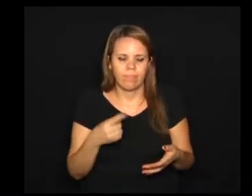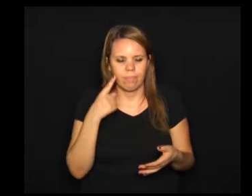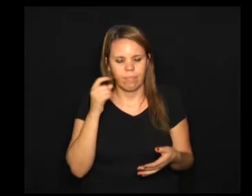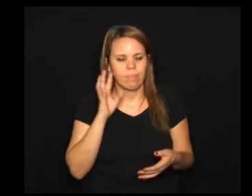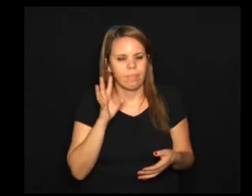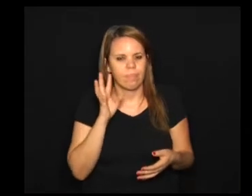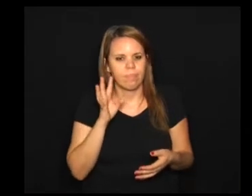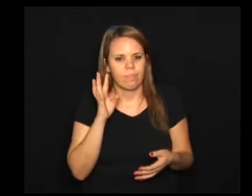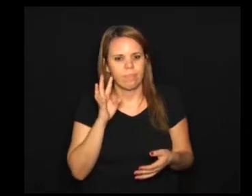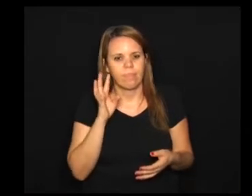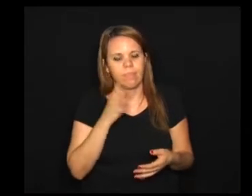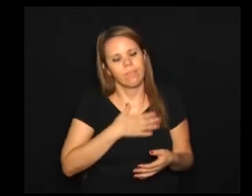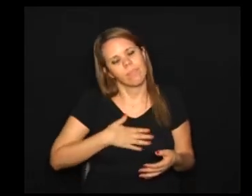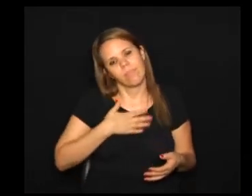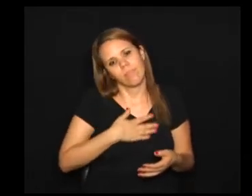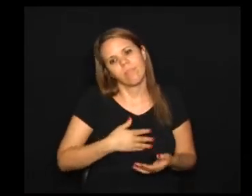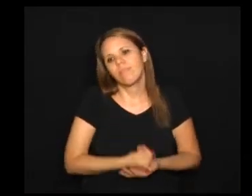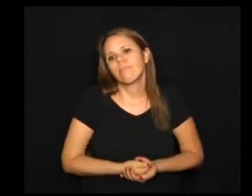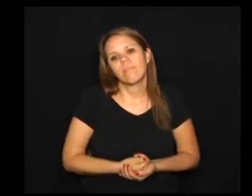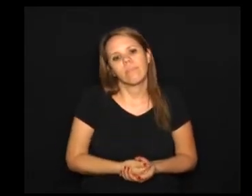interessante, é uma atividade bem gratificante.